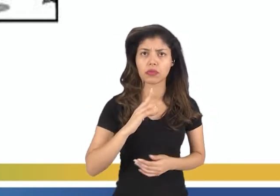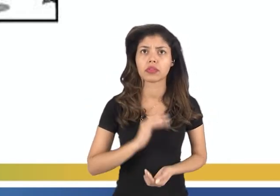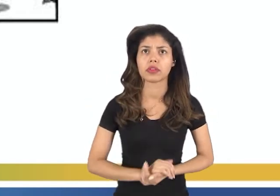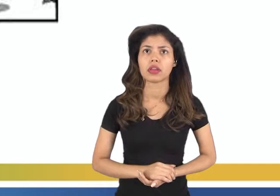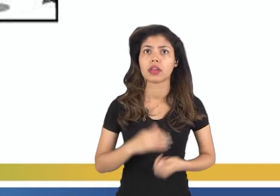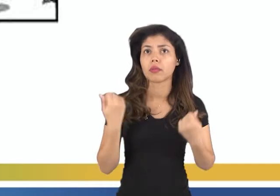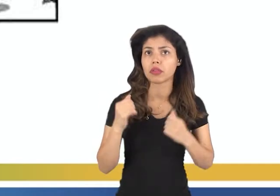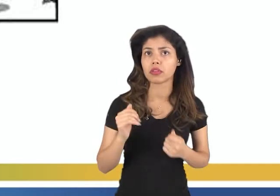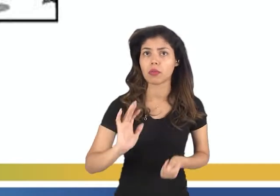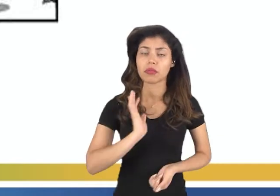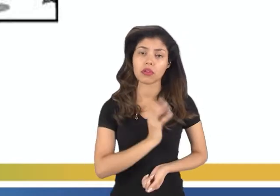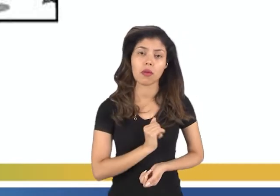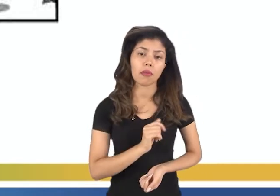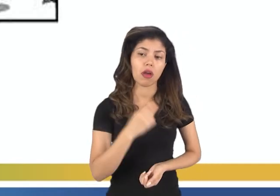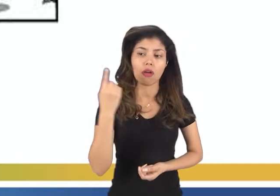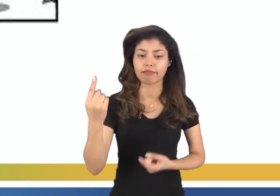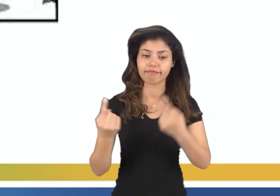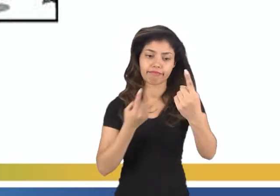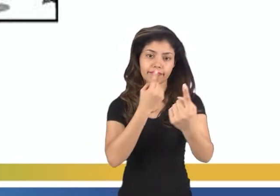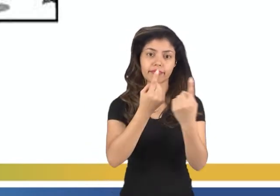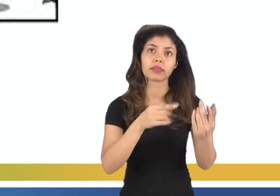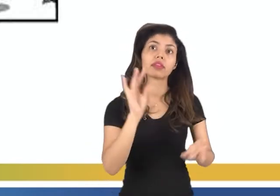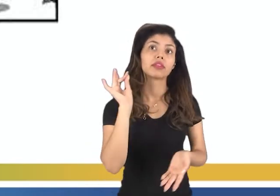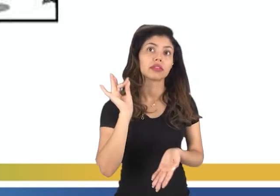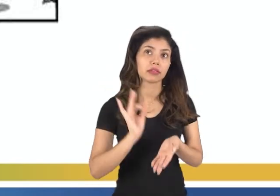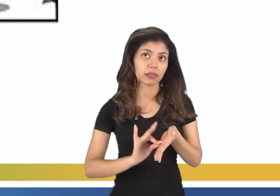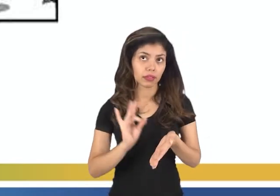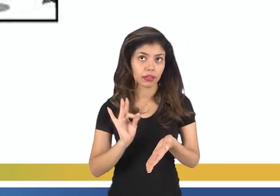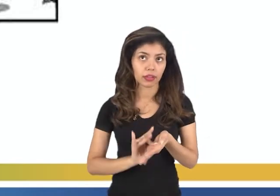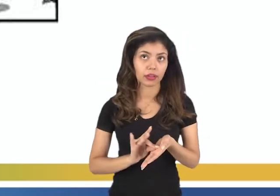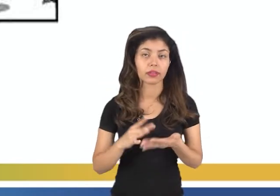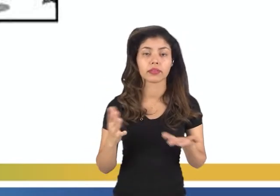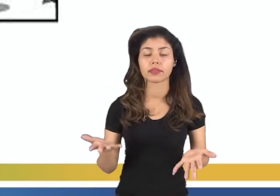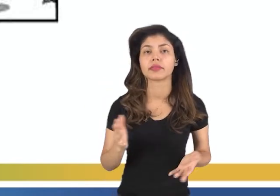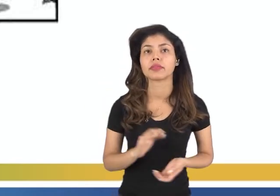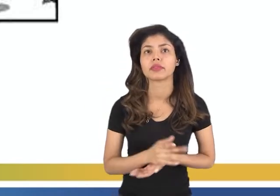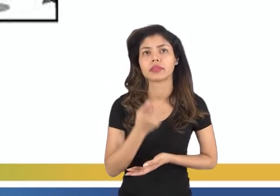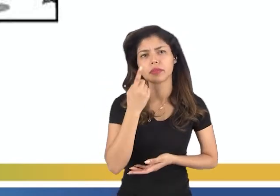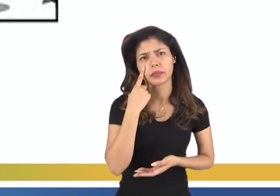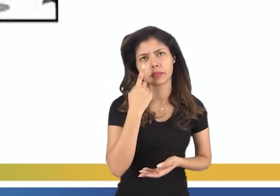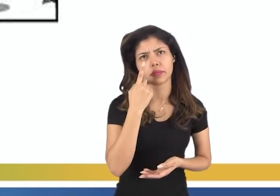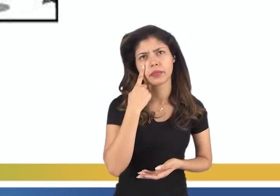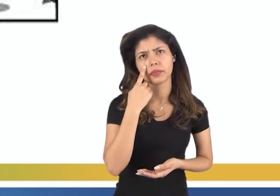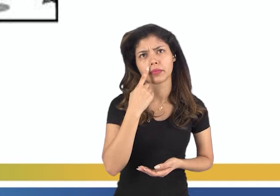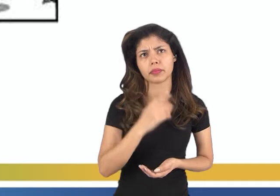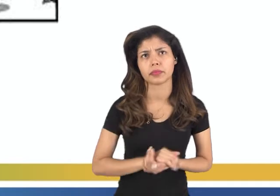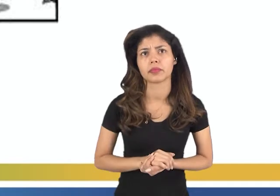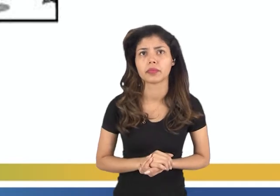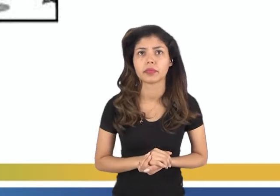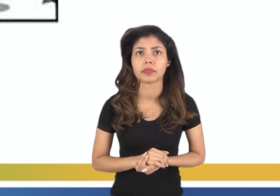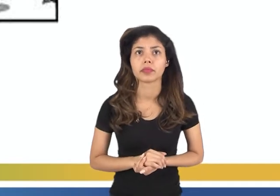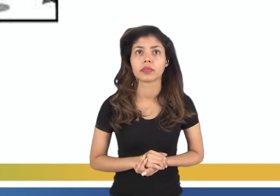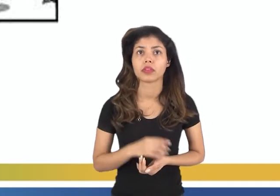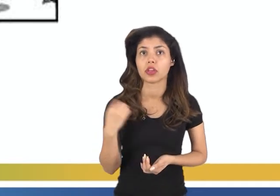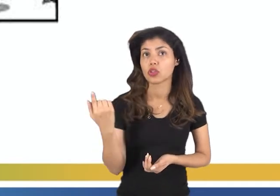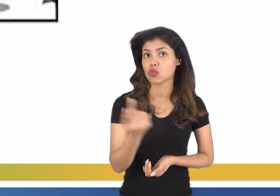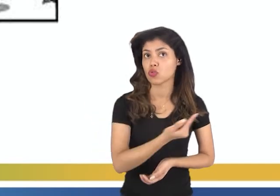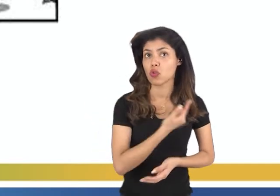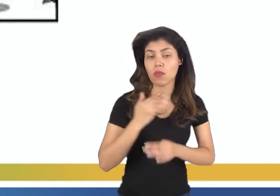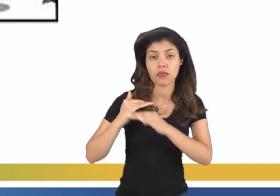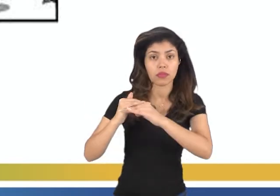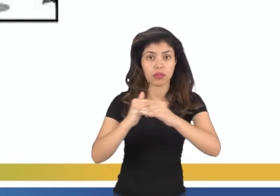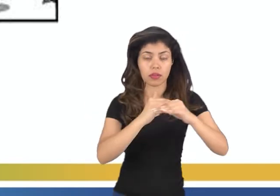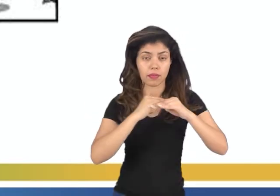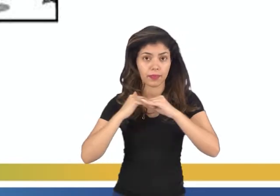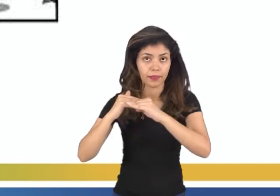que devemos amar uns aos outros. De fato, real. Observe o que está sublinhado, que somos todos